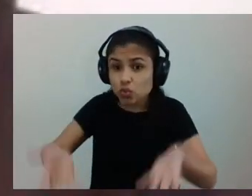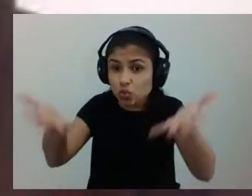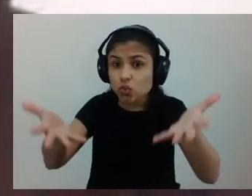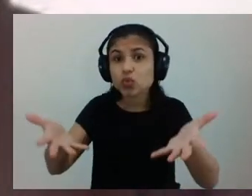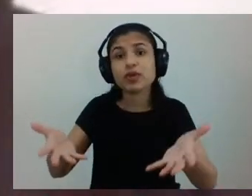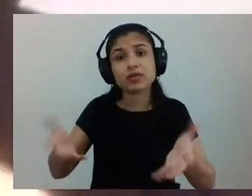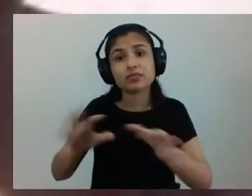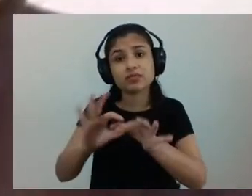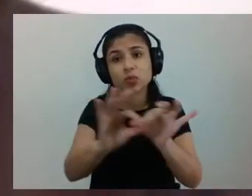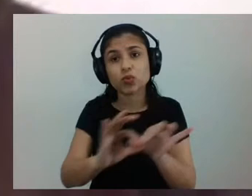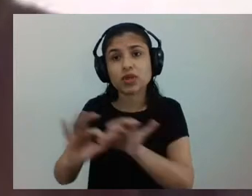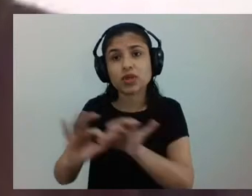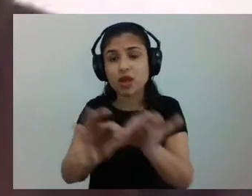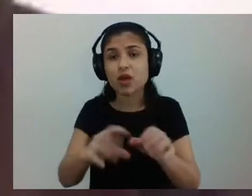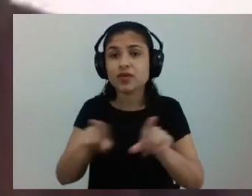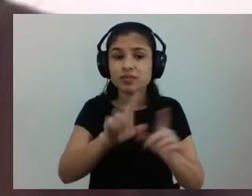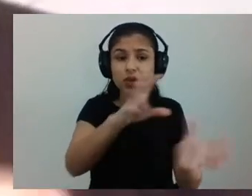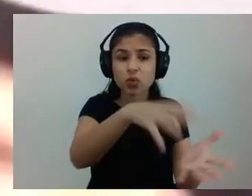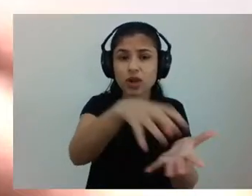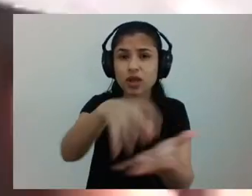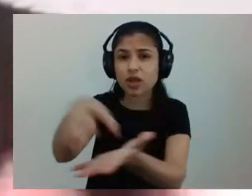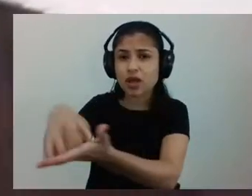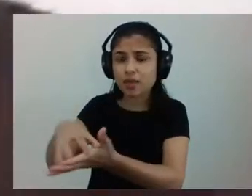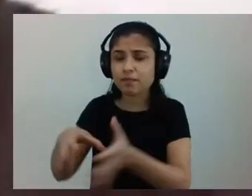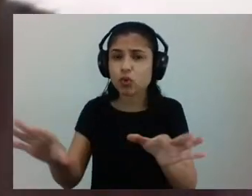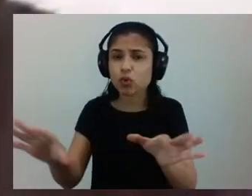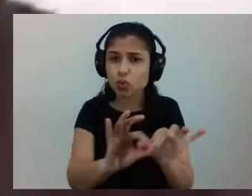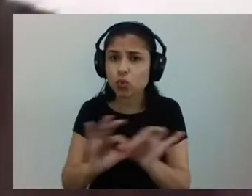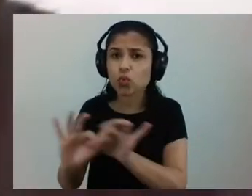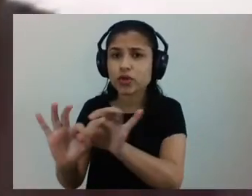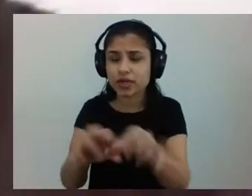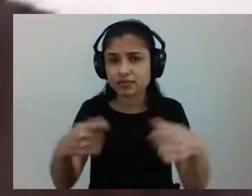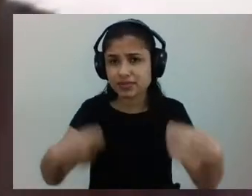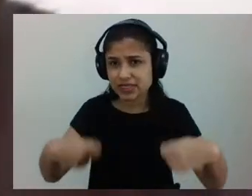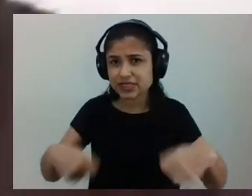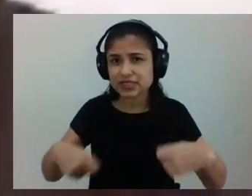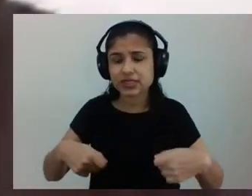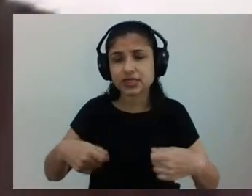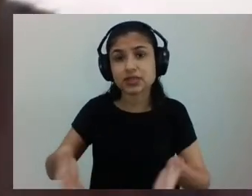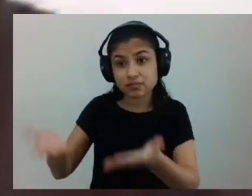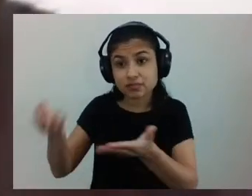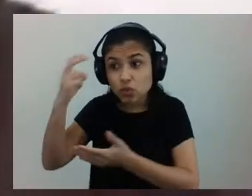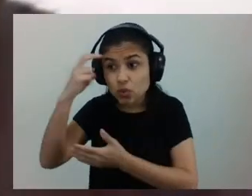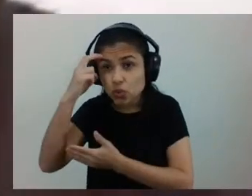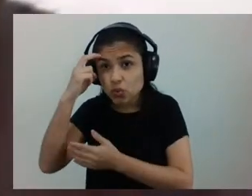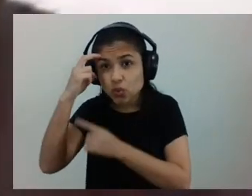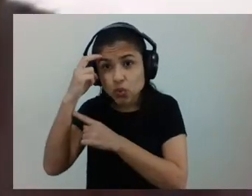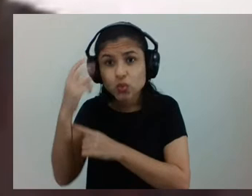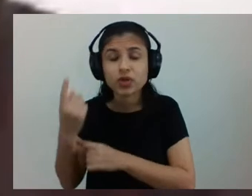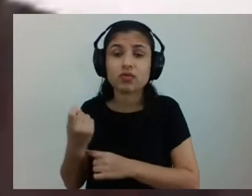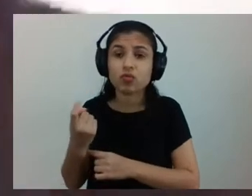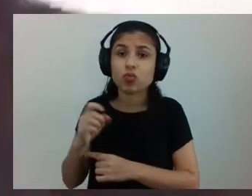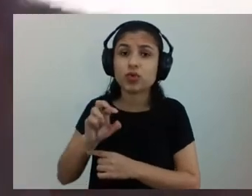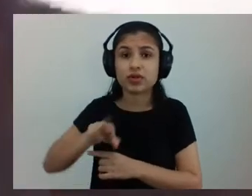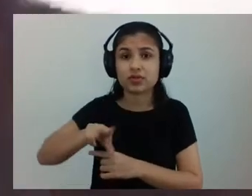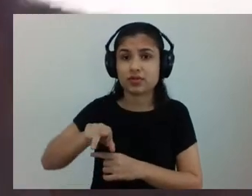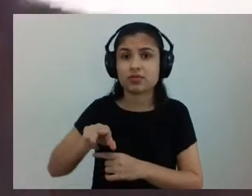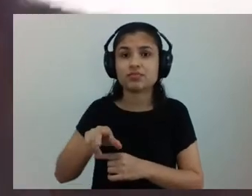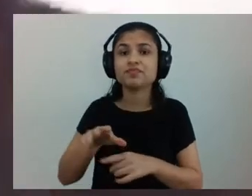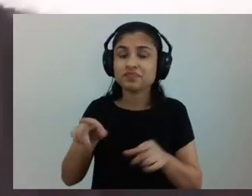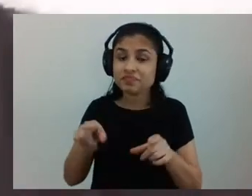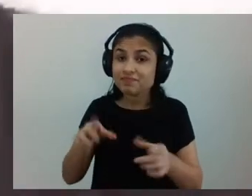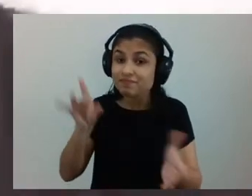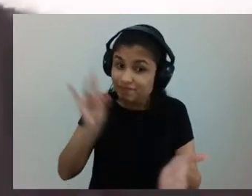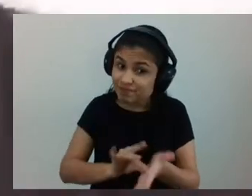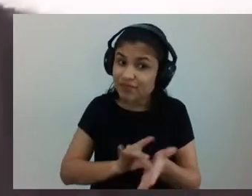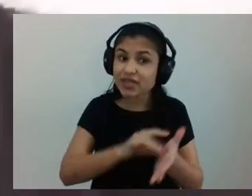campi. Através da cultura, por exemplo, nós, obviamente, que isso não é a única, mas, de fato, temos quatro campi no seu coração. Muita